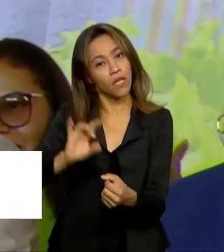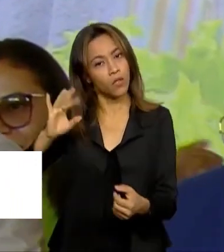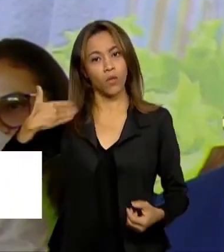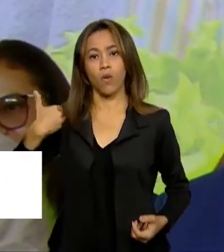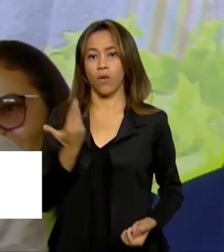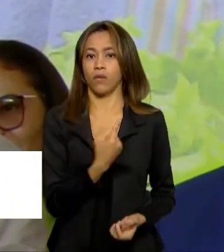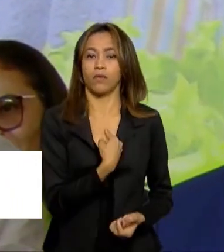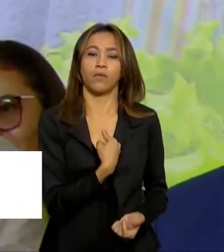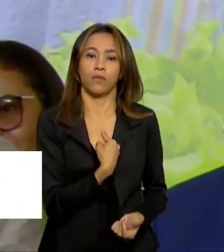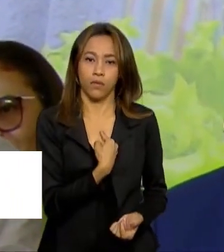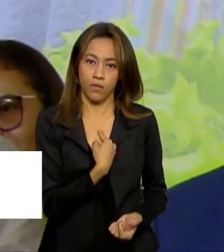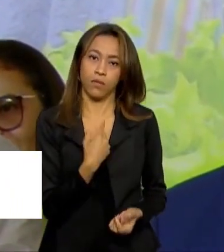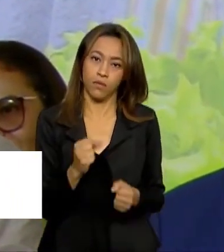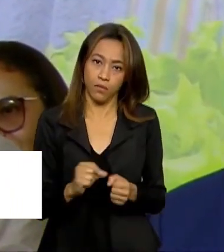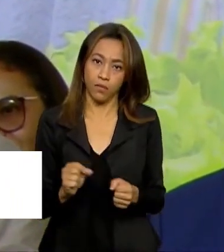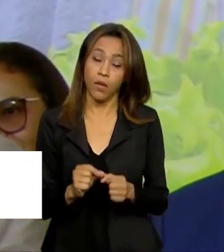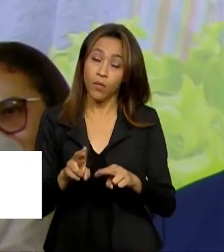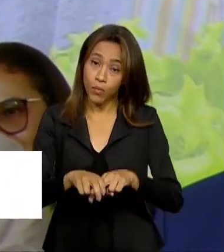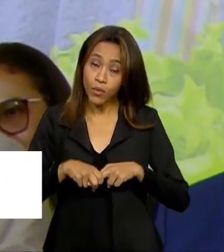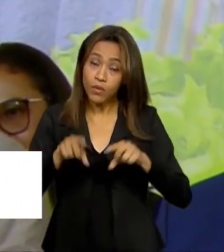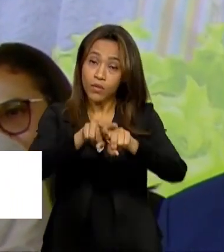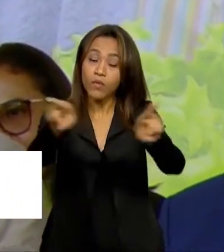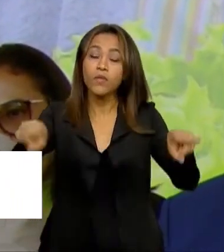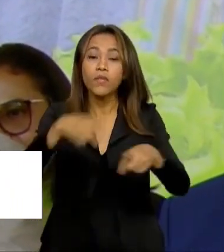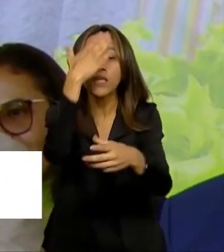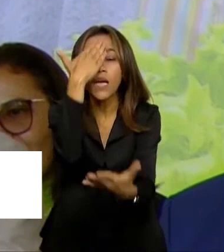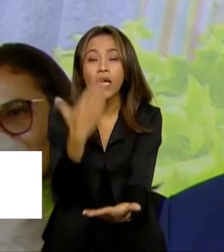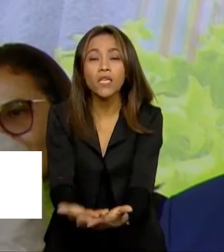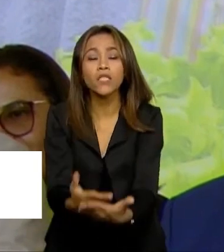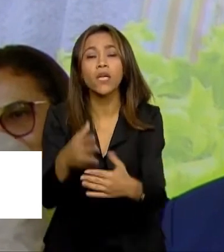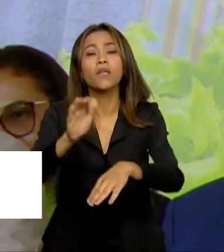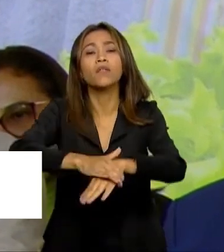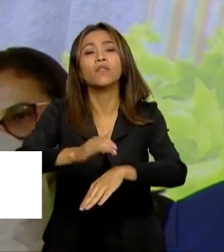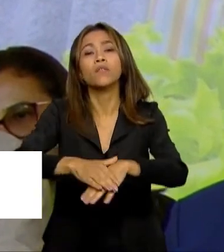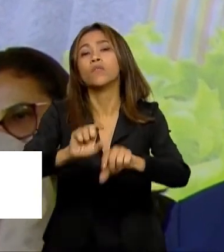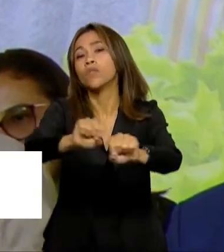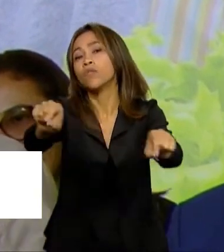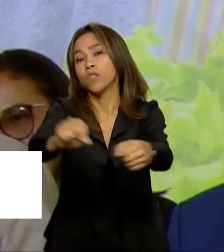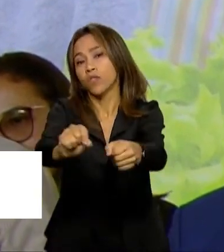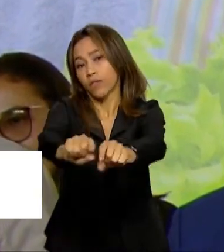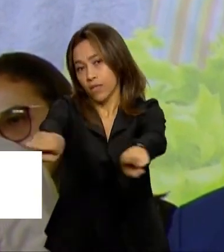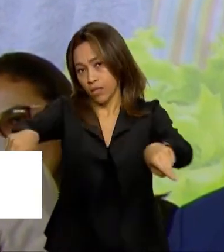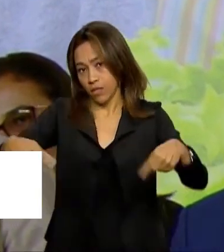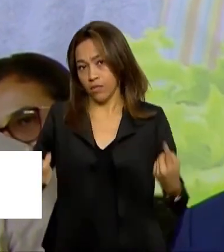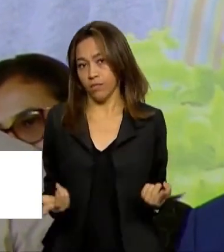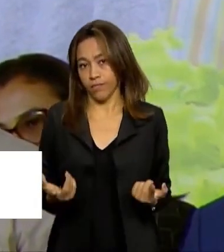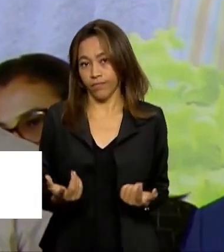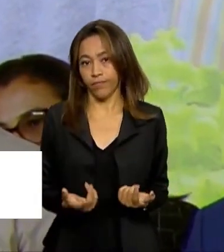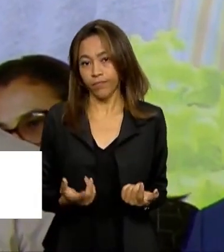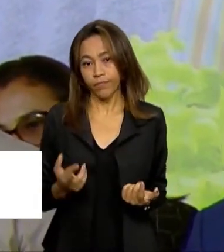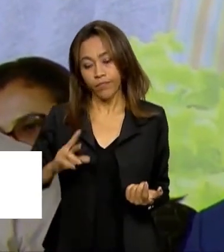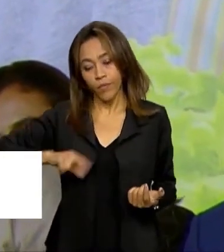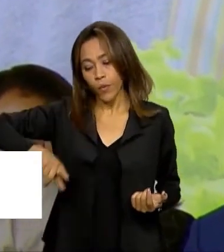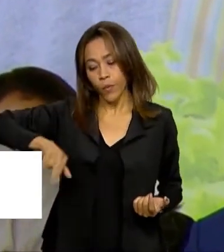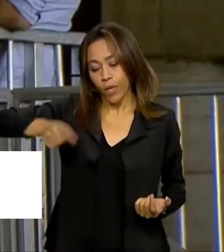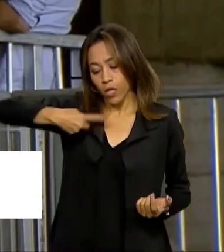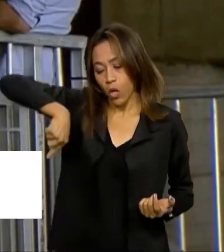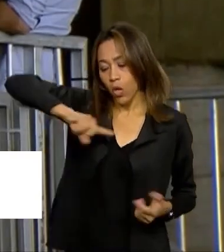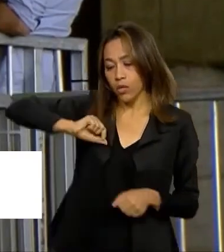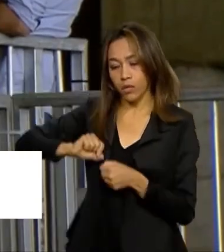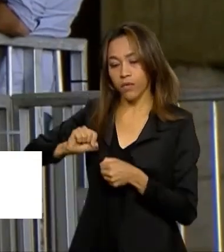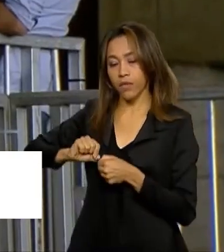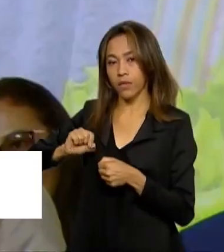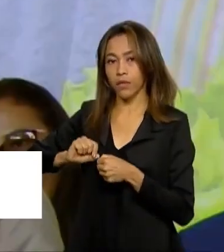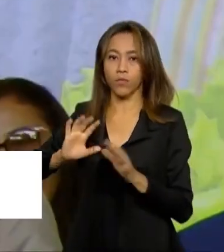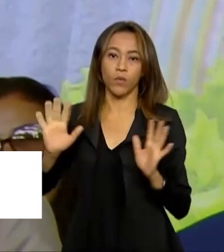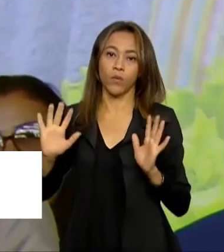nós. É por isso que vocês têm que acreditar no que vocês estão fazendo. Na verdade, não somos nós aqui que fazemos, nós temos